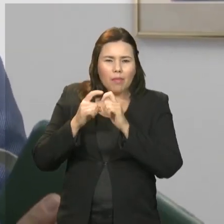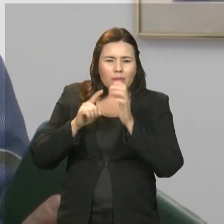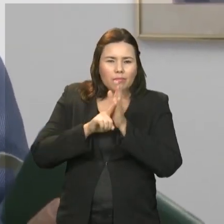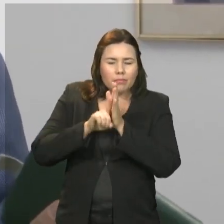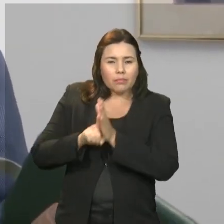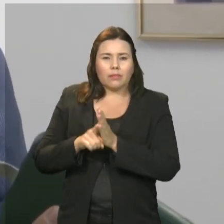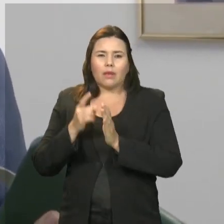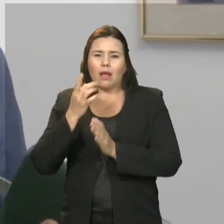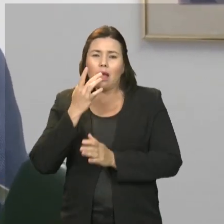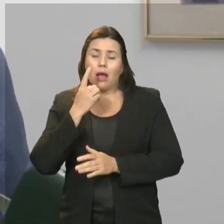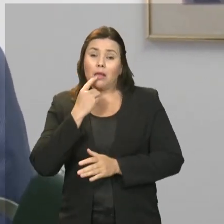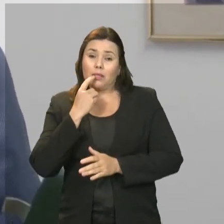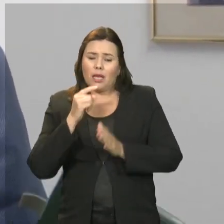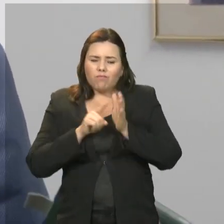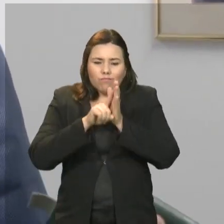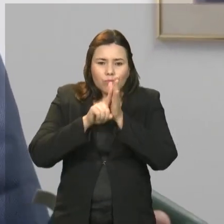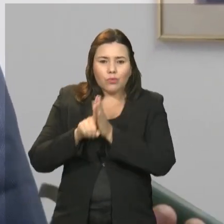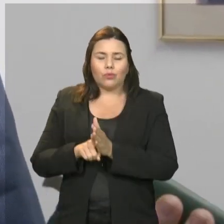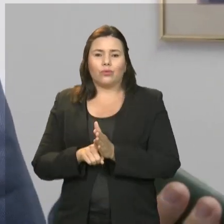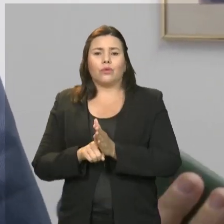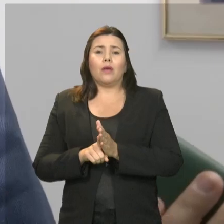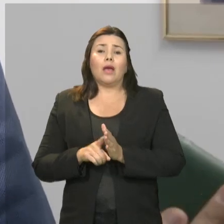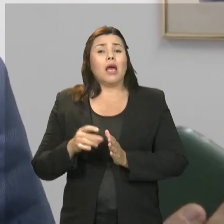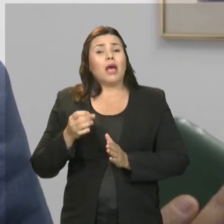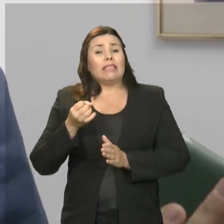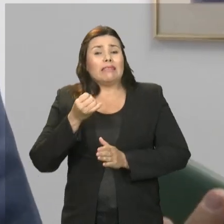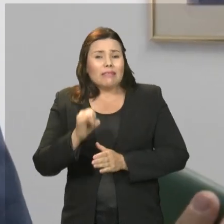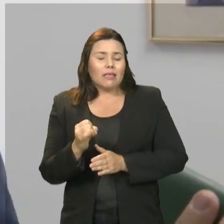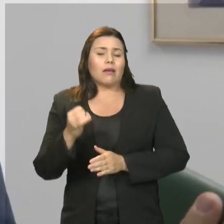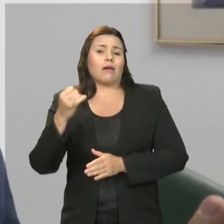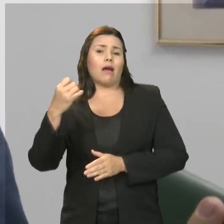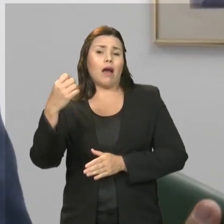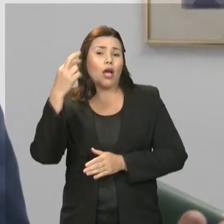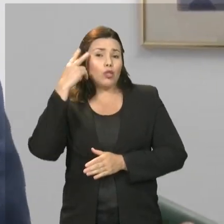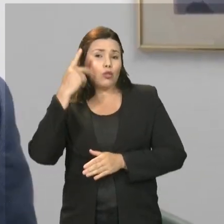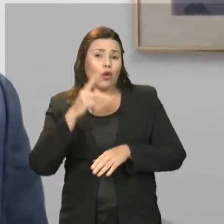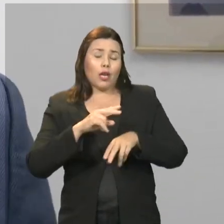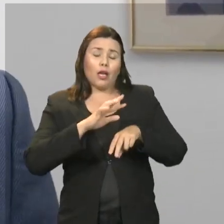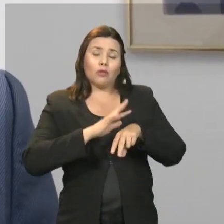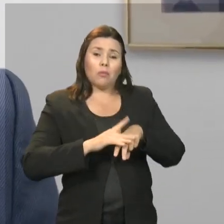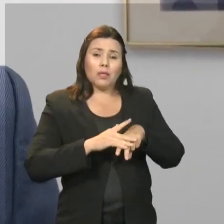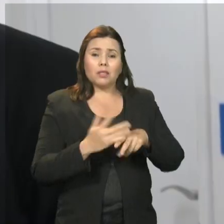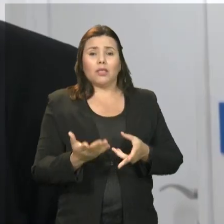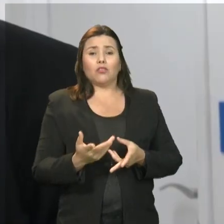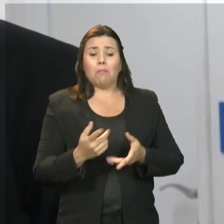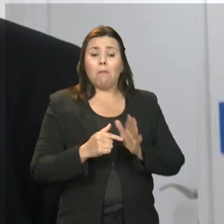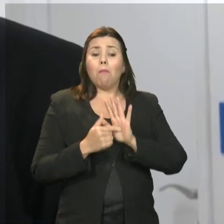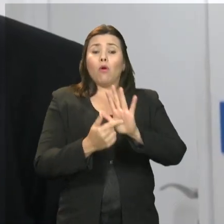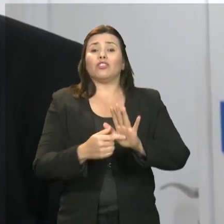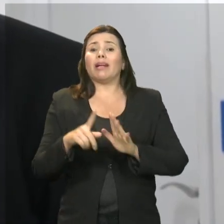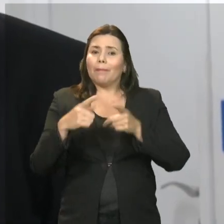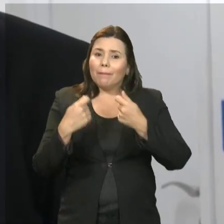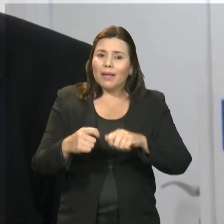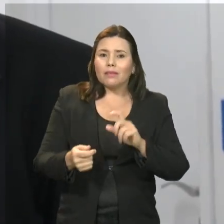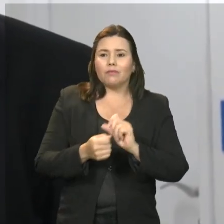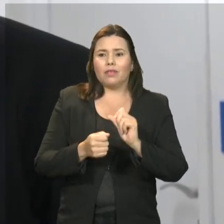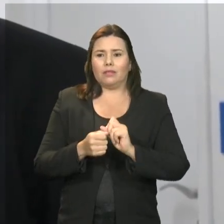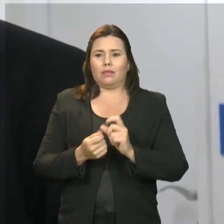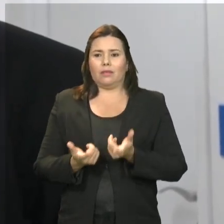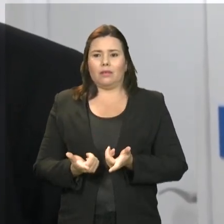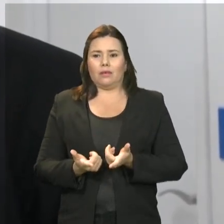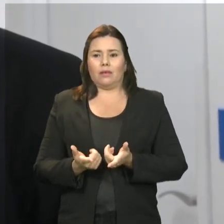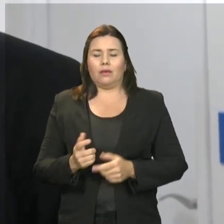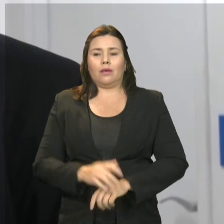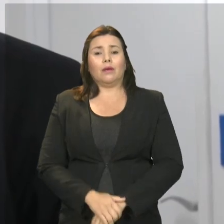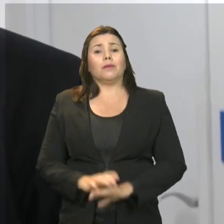ou a história do paciente, é que nos vai habilitar para saber se precisamos ou não de um exame. O exame clínico, ele é